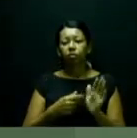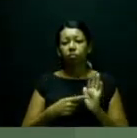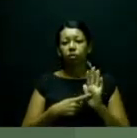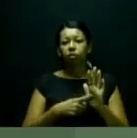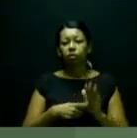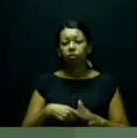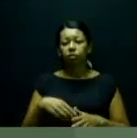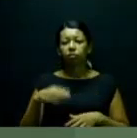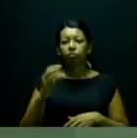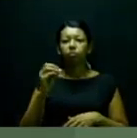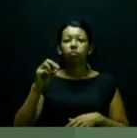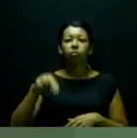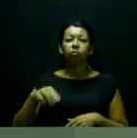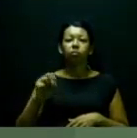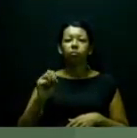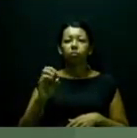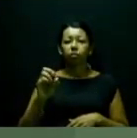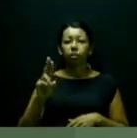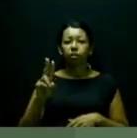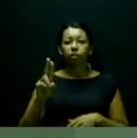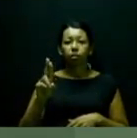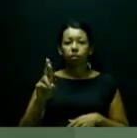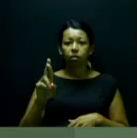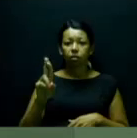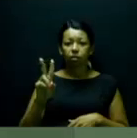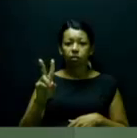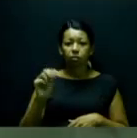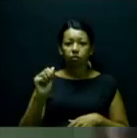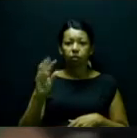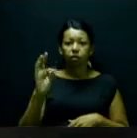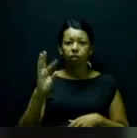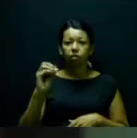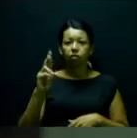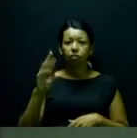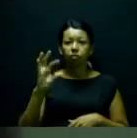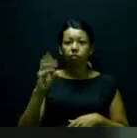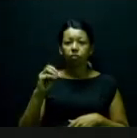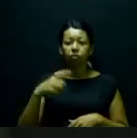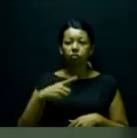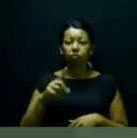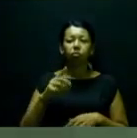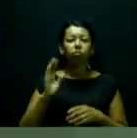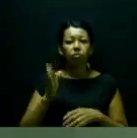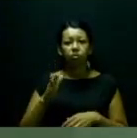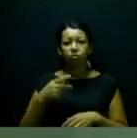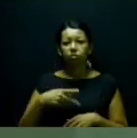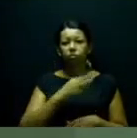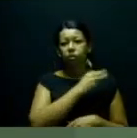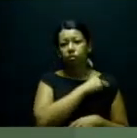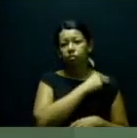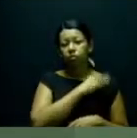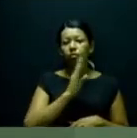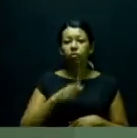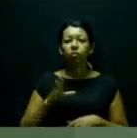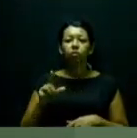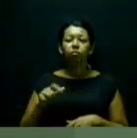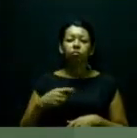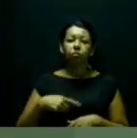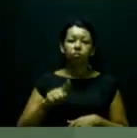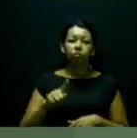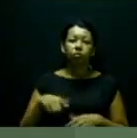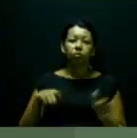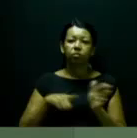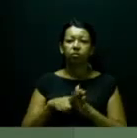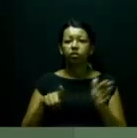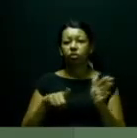Doda, onde o Ministério Público, né, já atuou, né, embasado nas prestações de contas, né, da reprovação das contas, justamente para